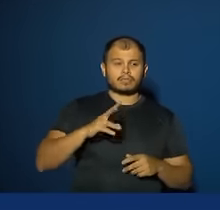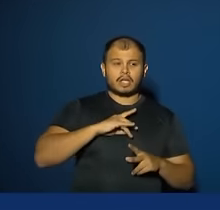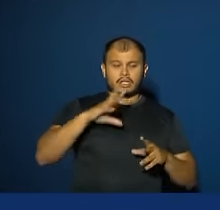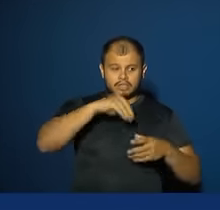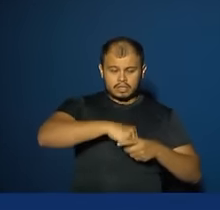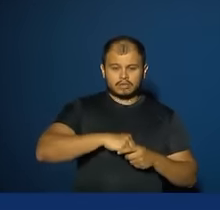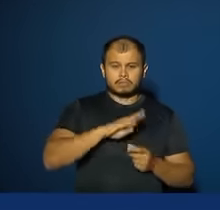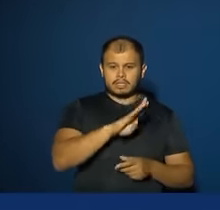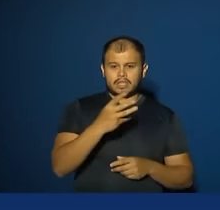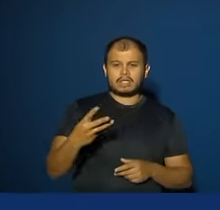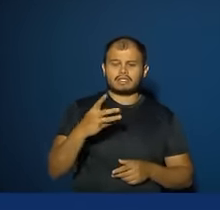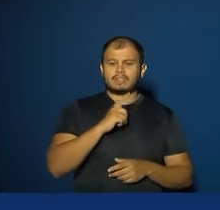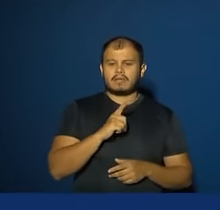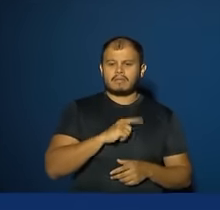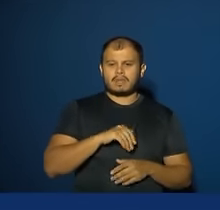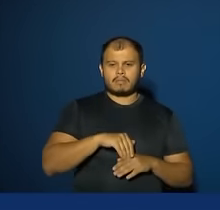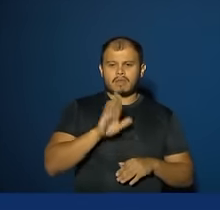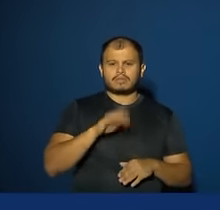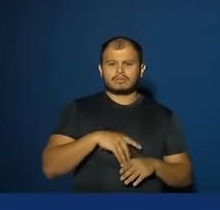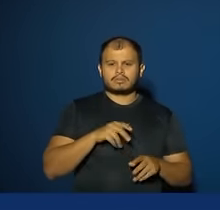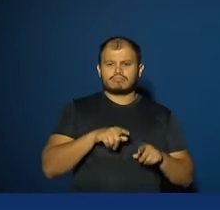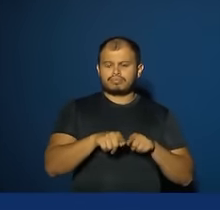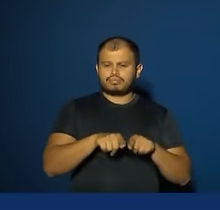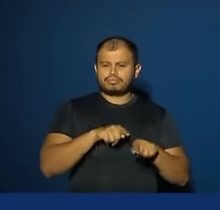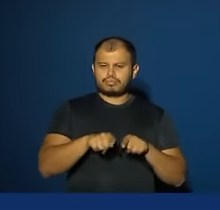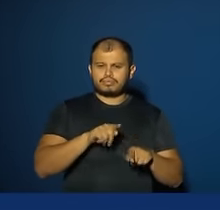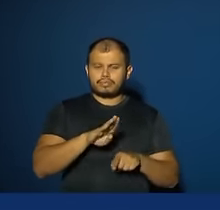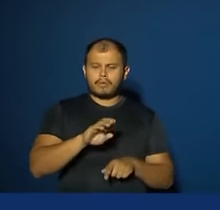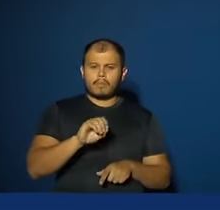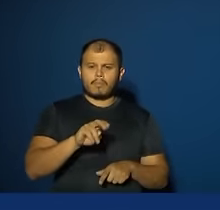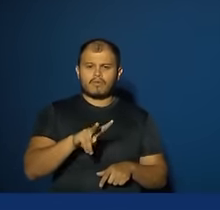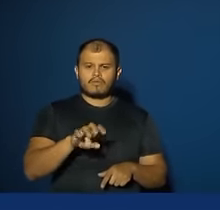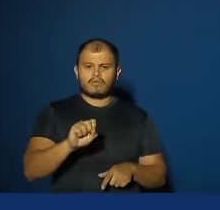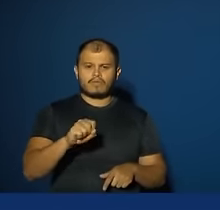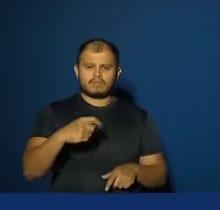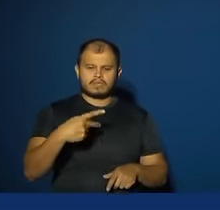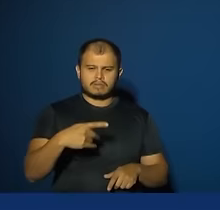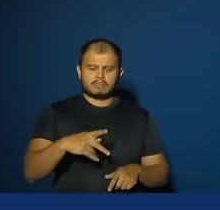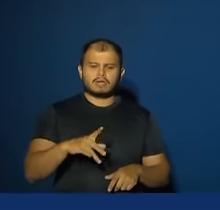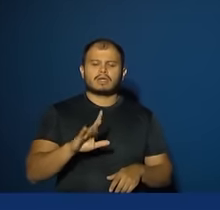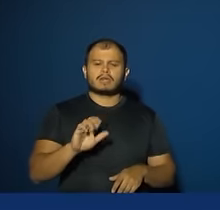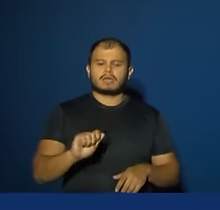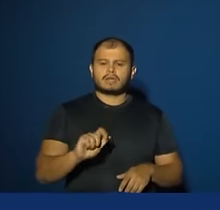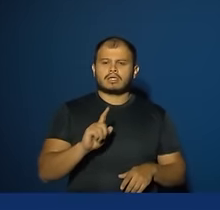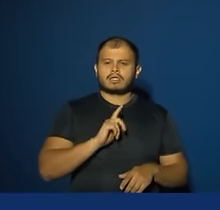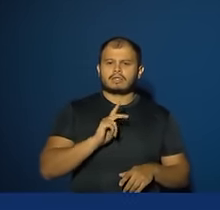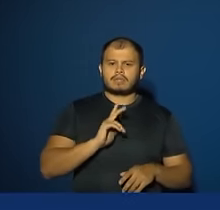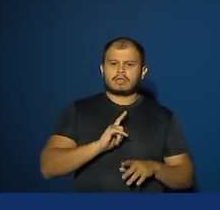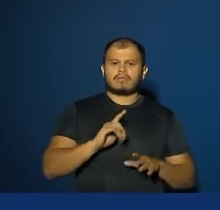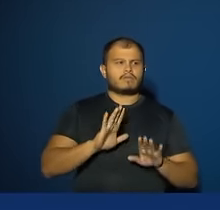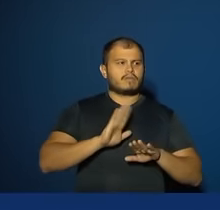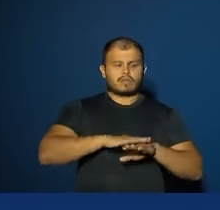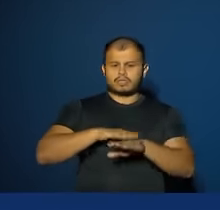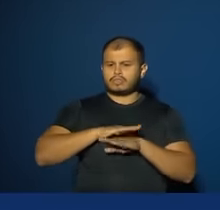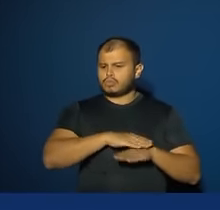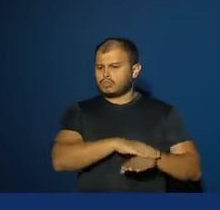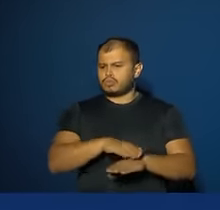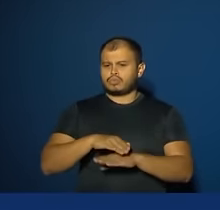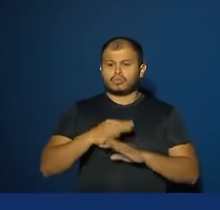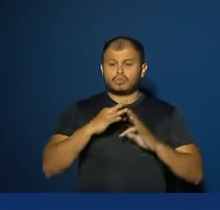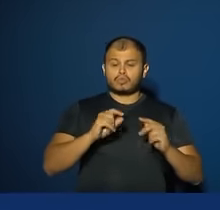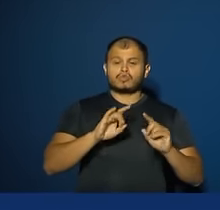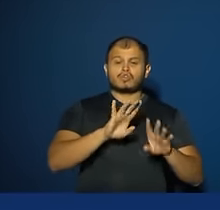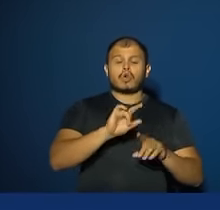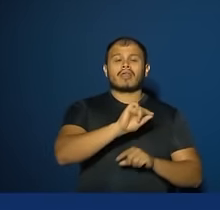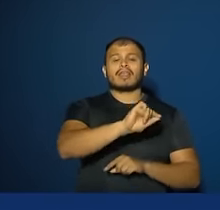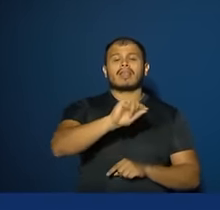difícil. A Bolsa ficou praticamente de lado, Ibovespa, de janeiro até outubro. Em 2 meses, ela praticamente fez todo o rally, né? E só pegou